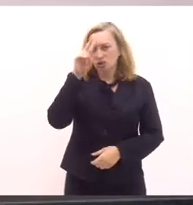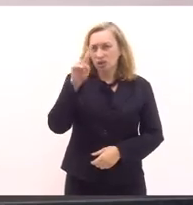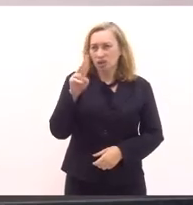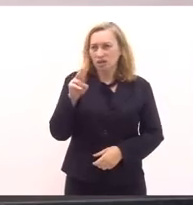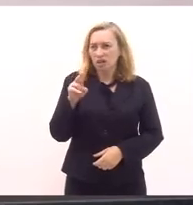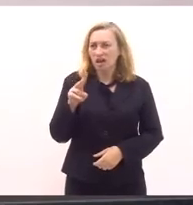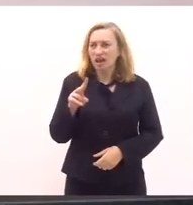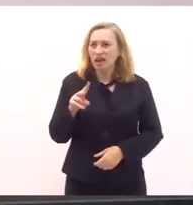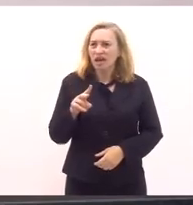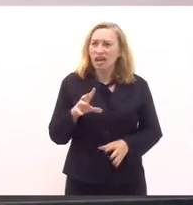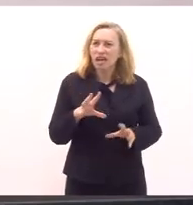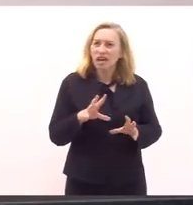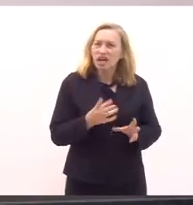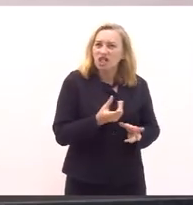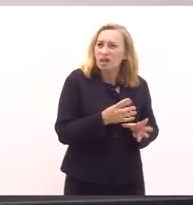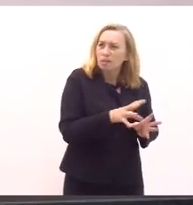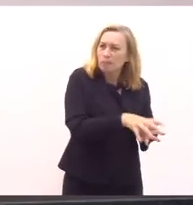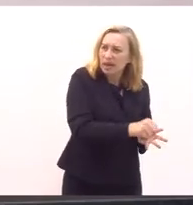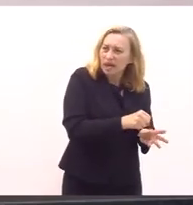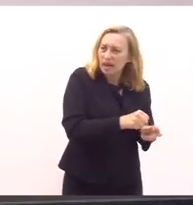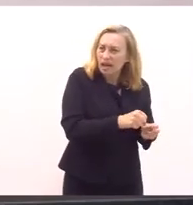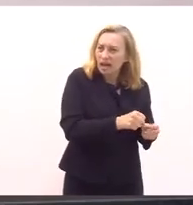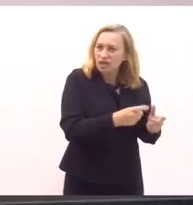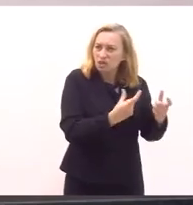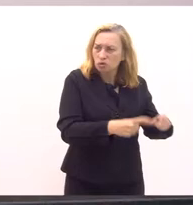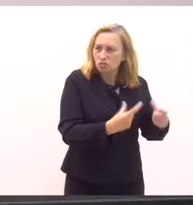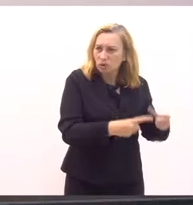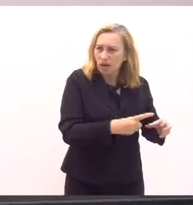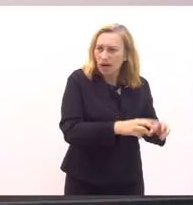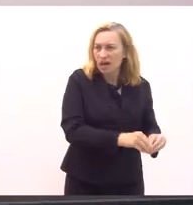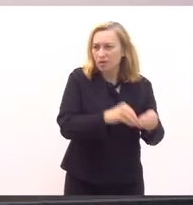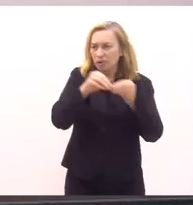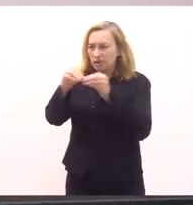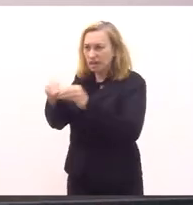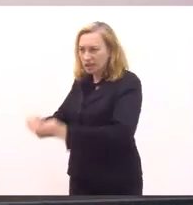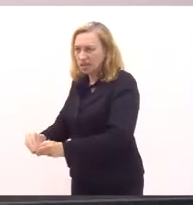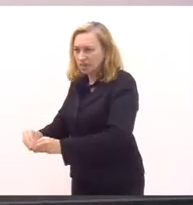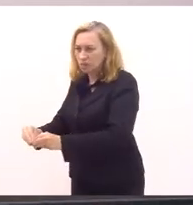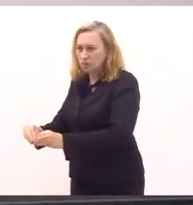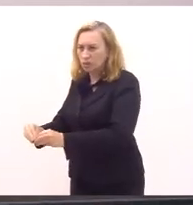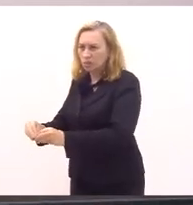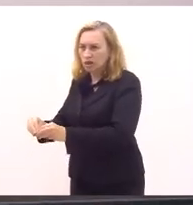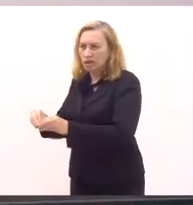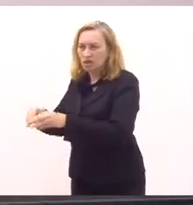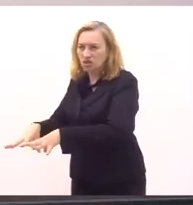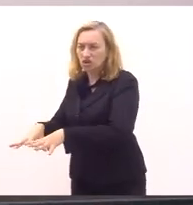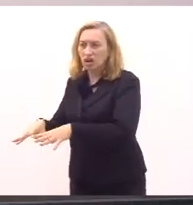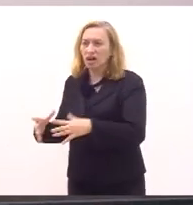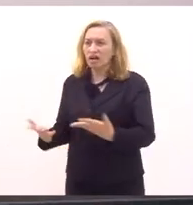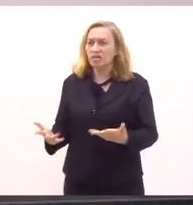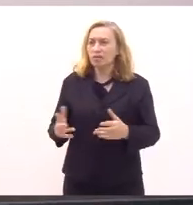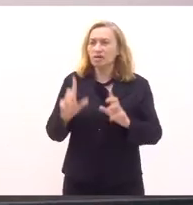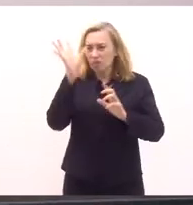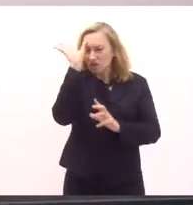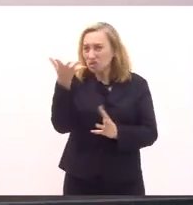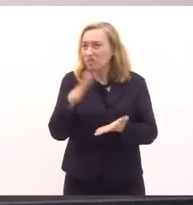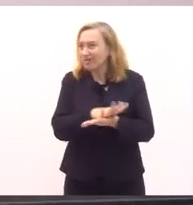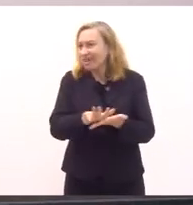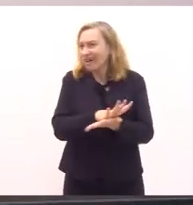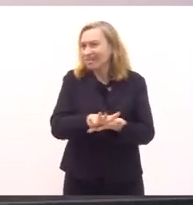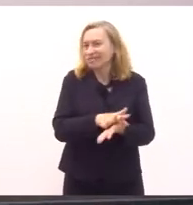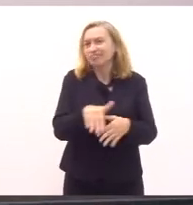unha de gato. É tirar a sardinha com unha de gato. É, então, nós mesmo estamos aqui nessa audiência pública, esperamos que